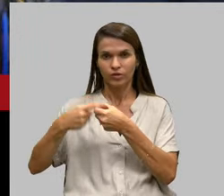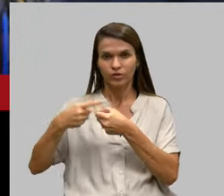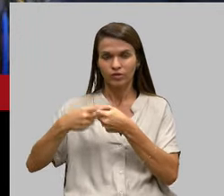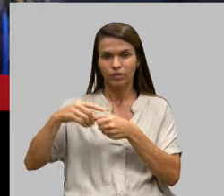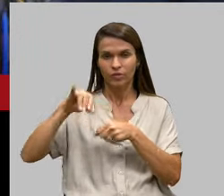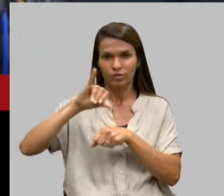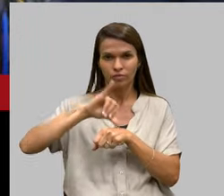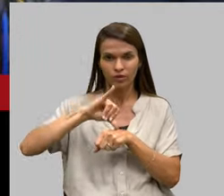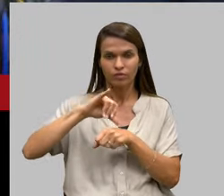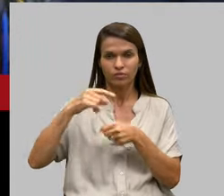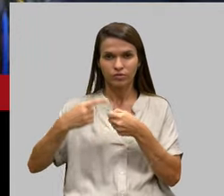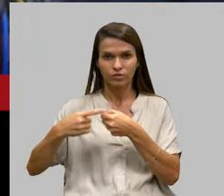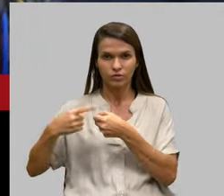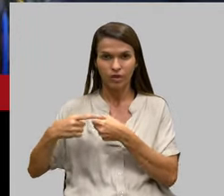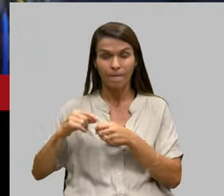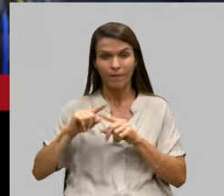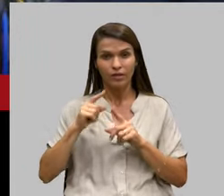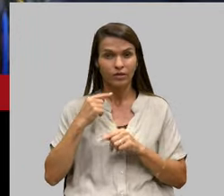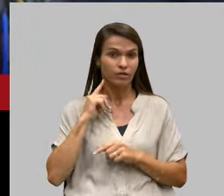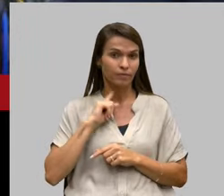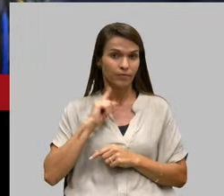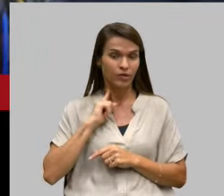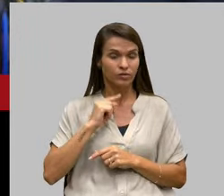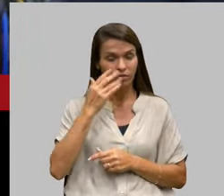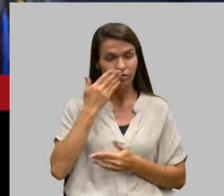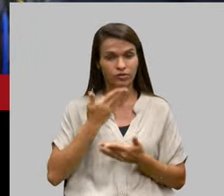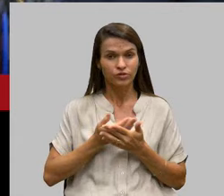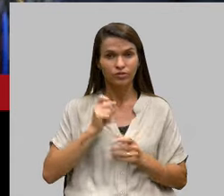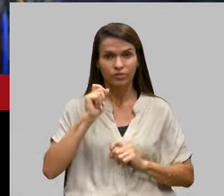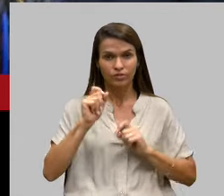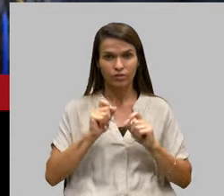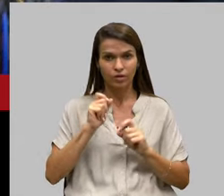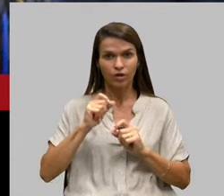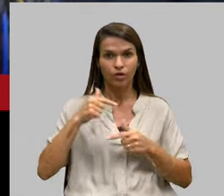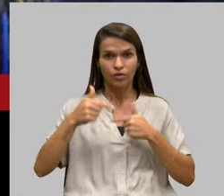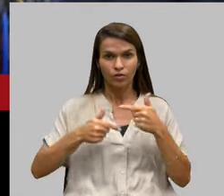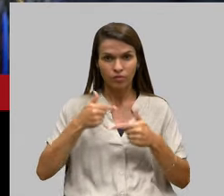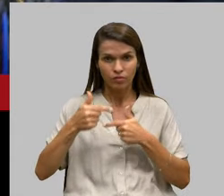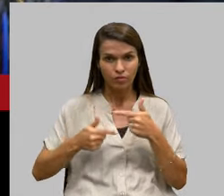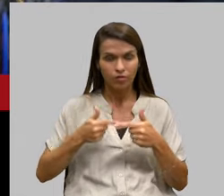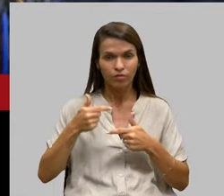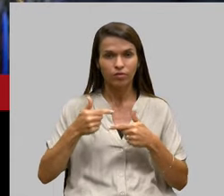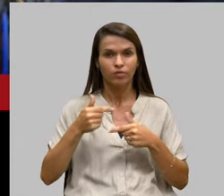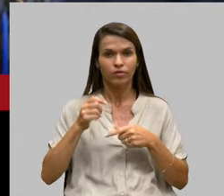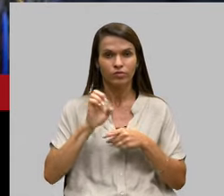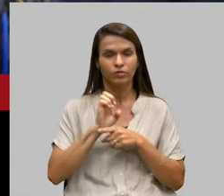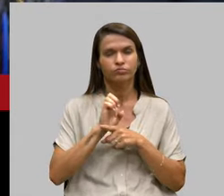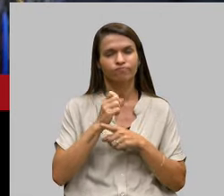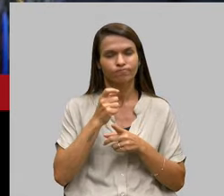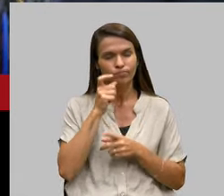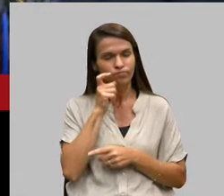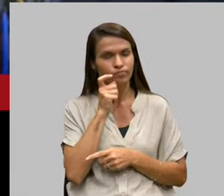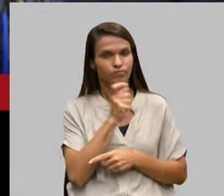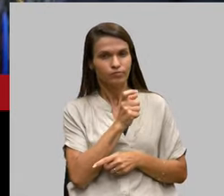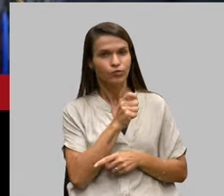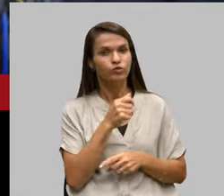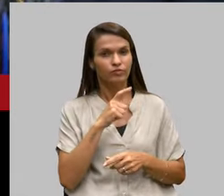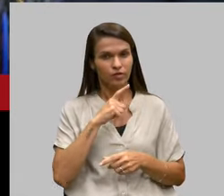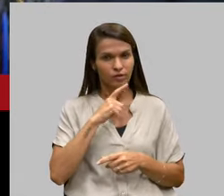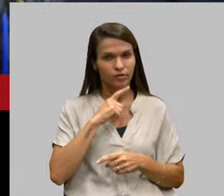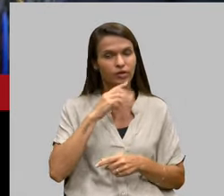municípios mas já aqui em Minas né me acredito que a carreira Estadual seja mais eh Atrativa então vocês vão ter